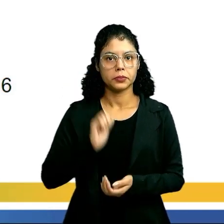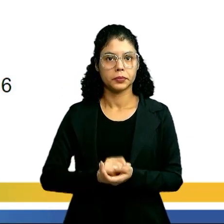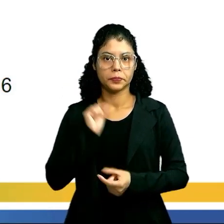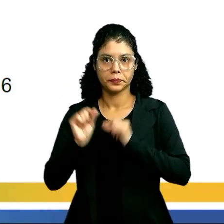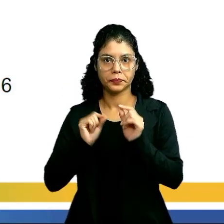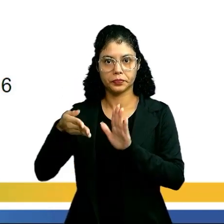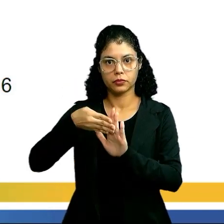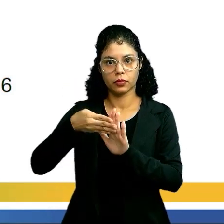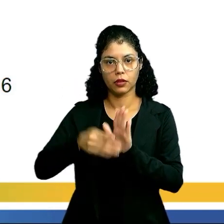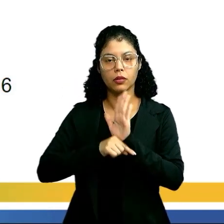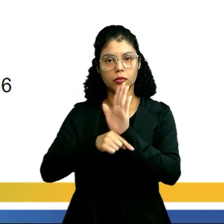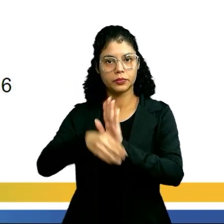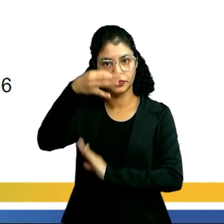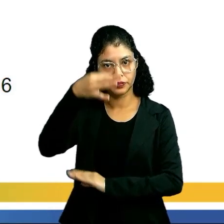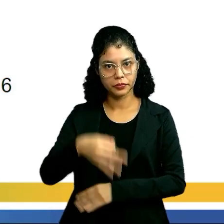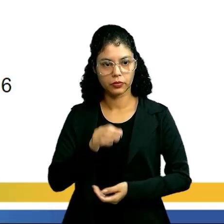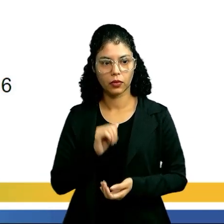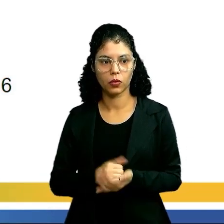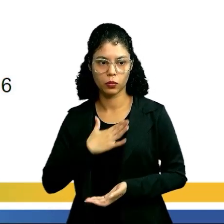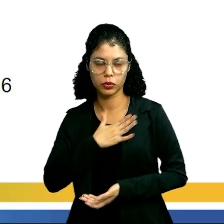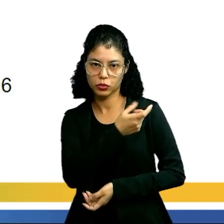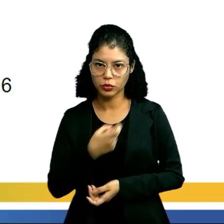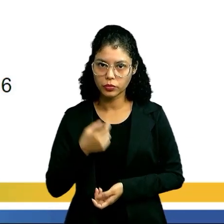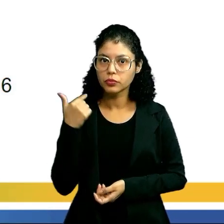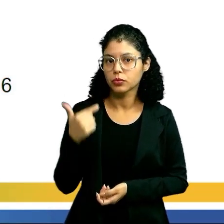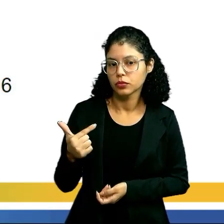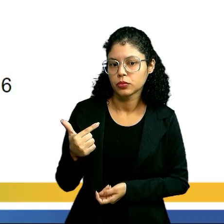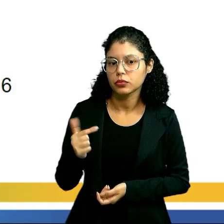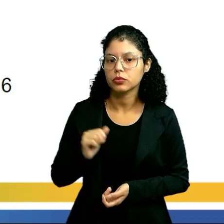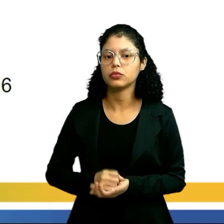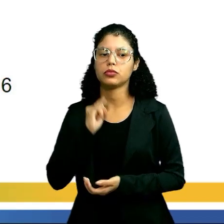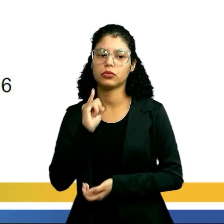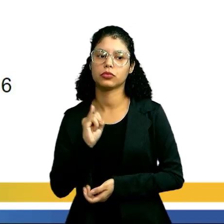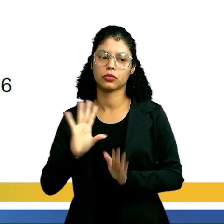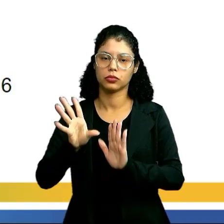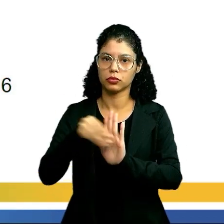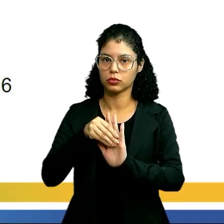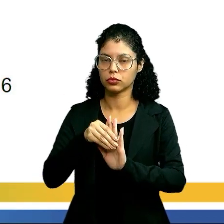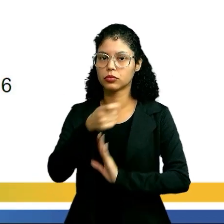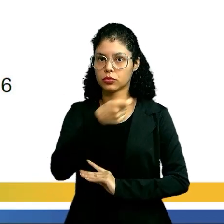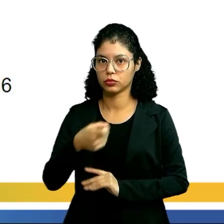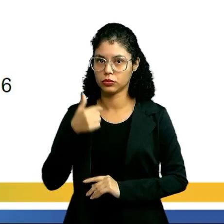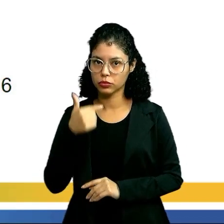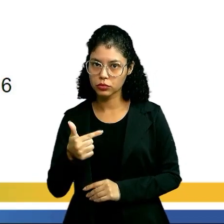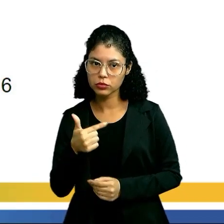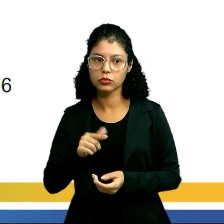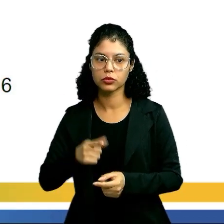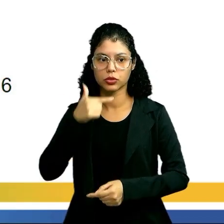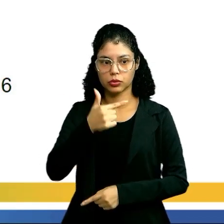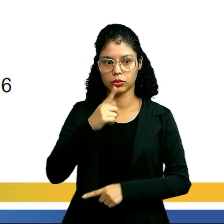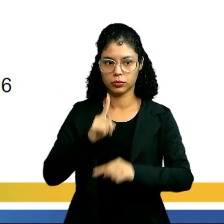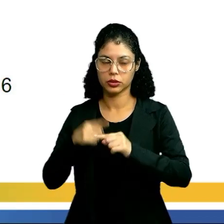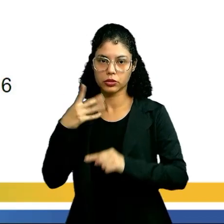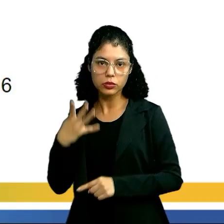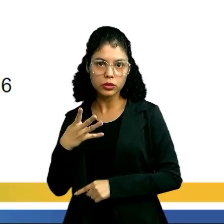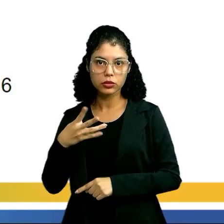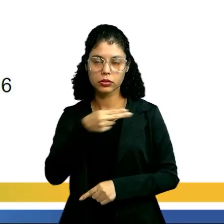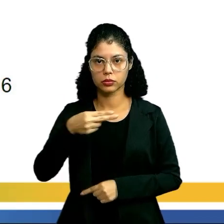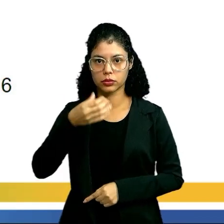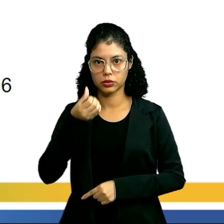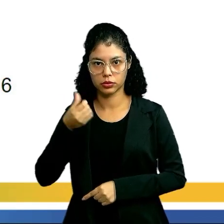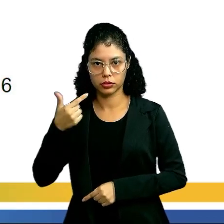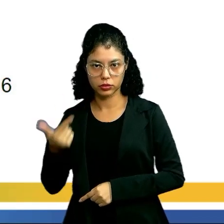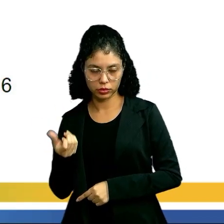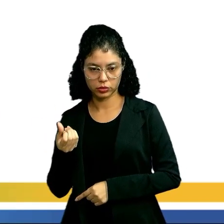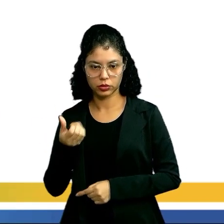como provar se está correto. O meu x aqui não deu 2? Se tu colocar no lugar do x 2, 2 mais 4, 6, 2 a